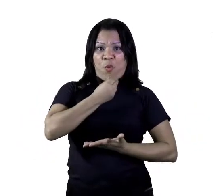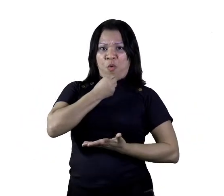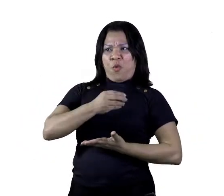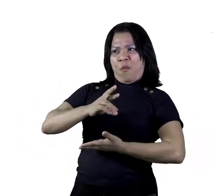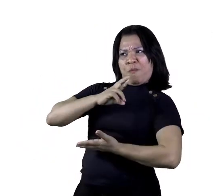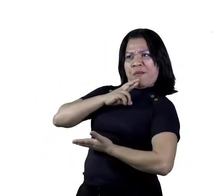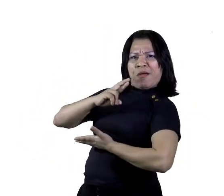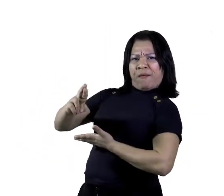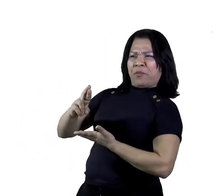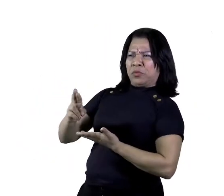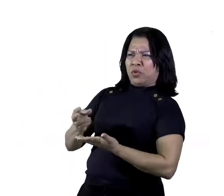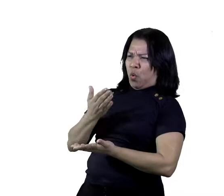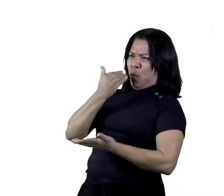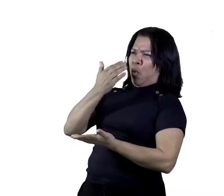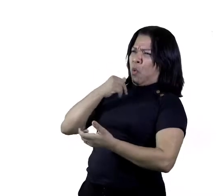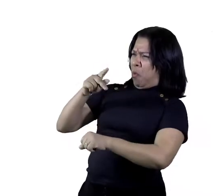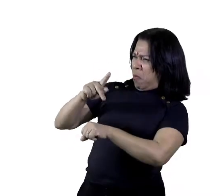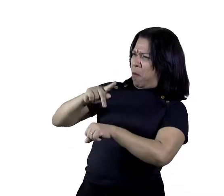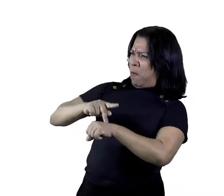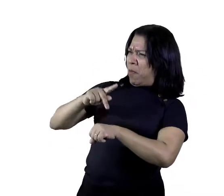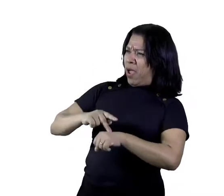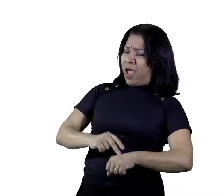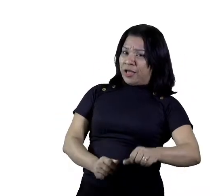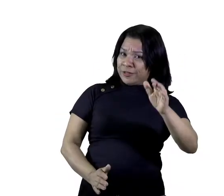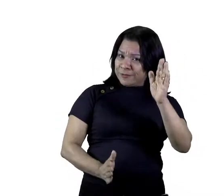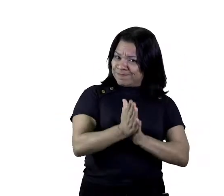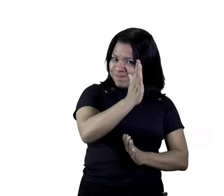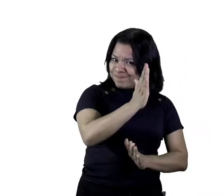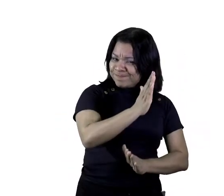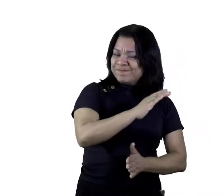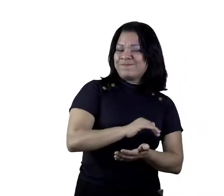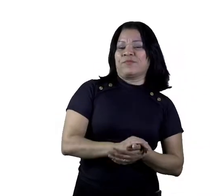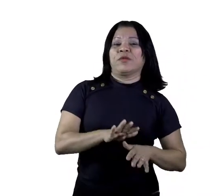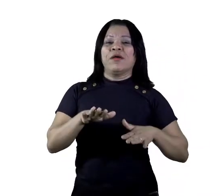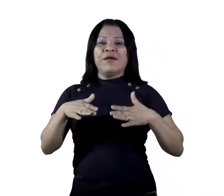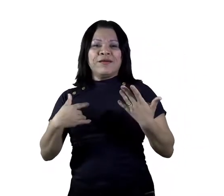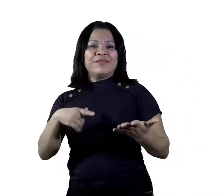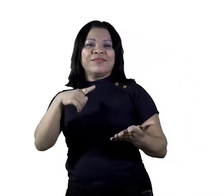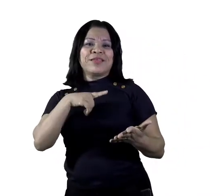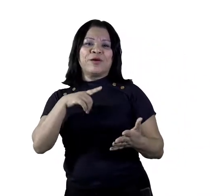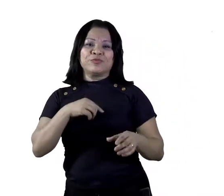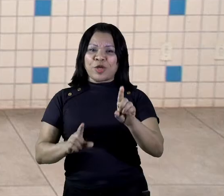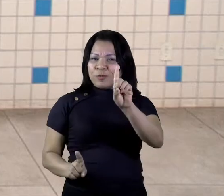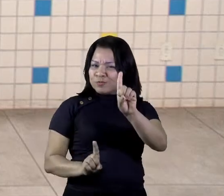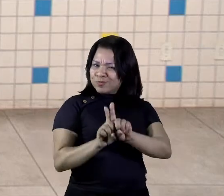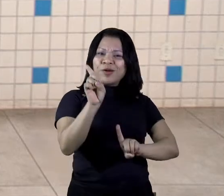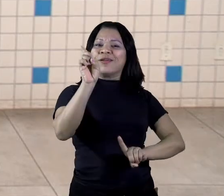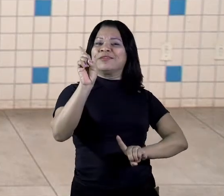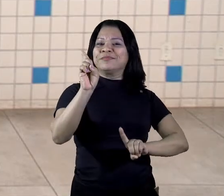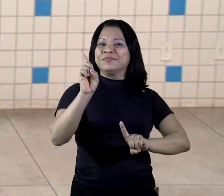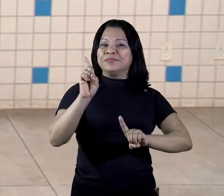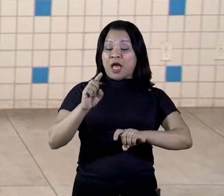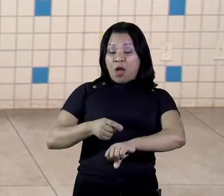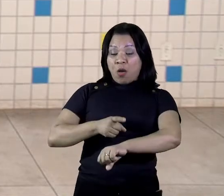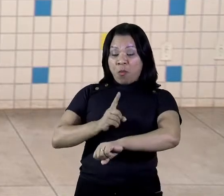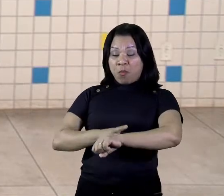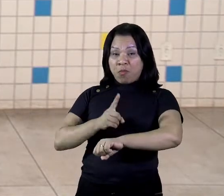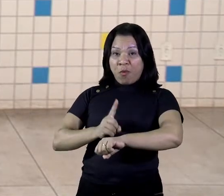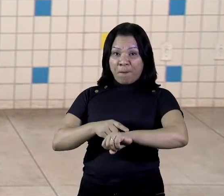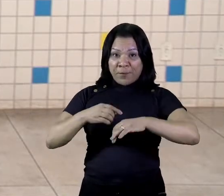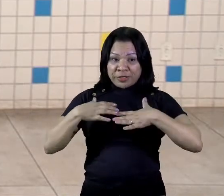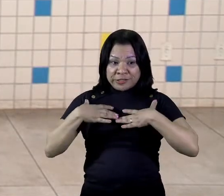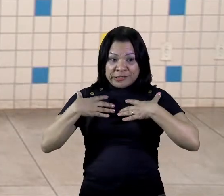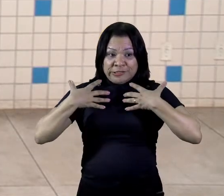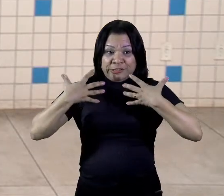"Comer pedras?" e fugiu correndo. Então aí nós temos o clímax, o momento de tensão do